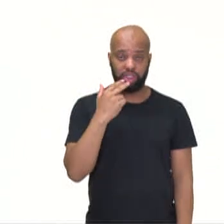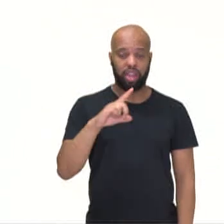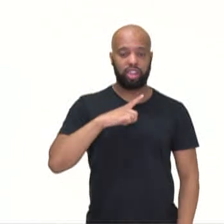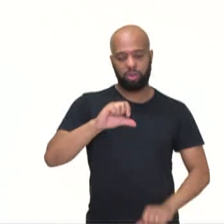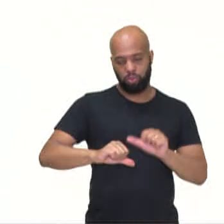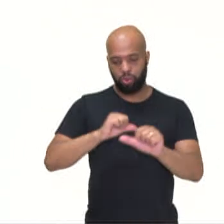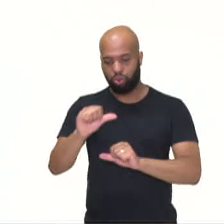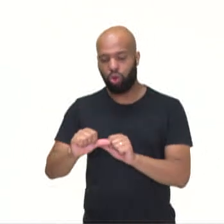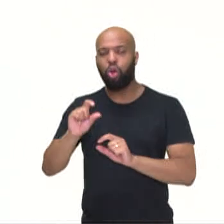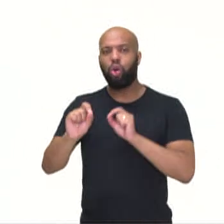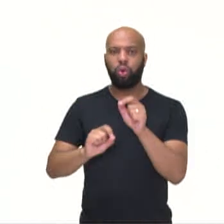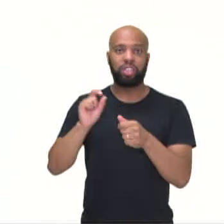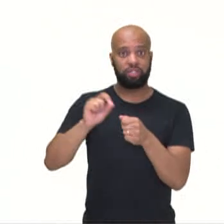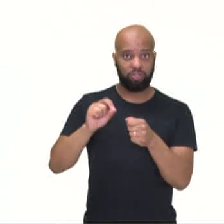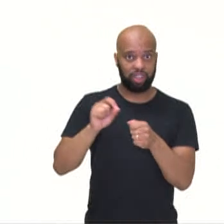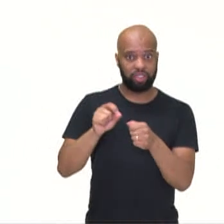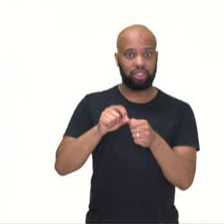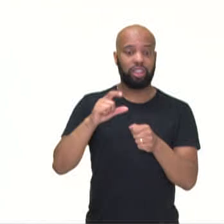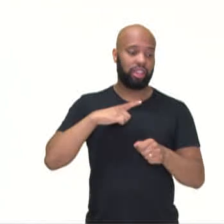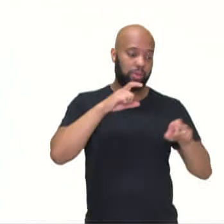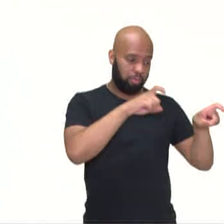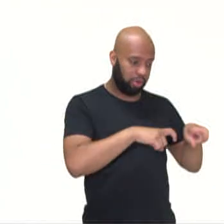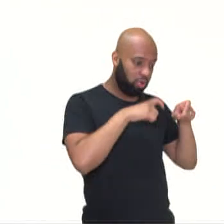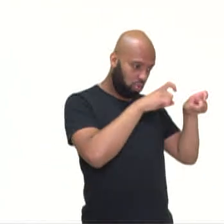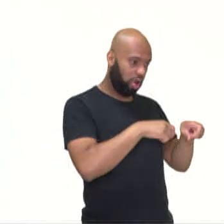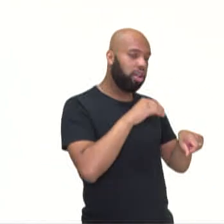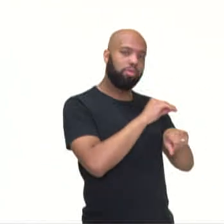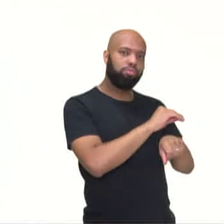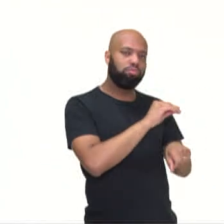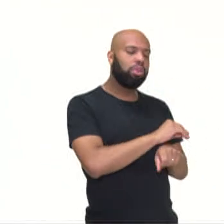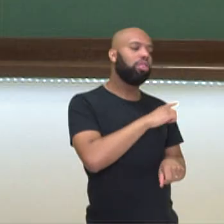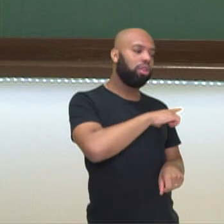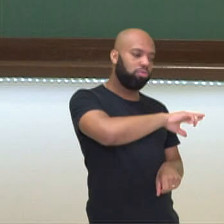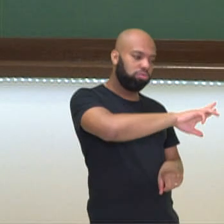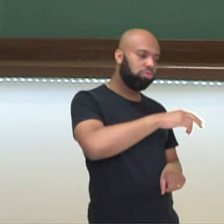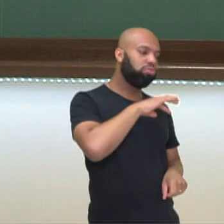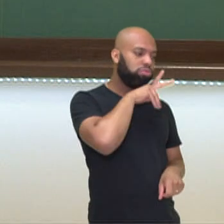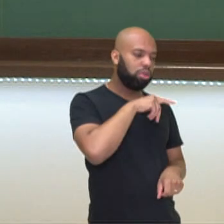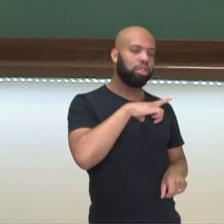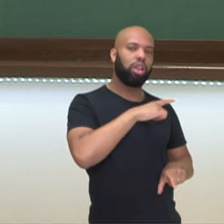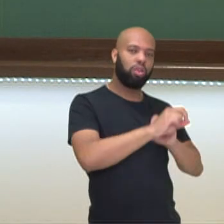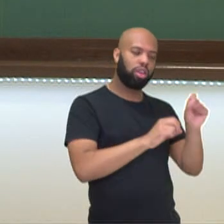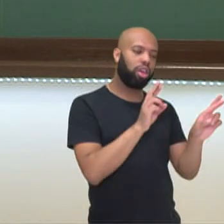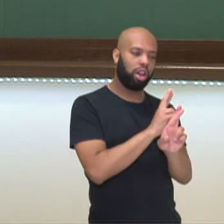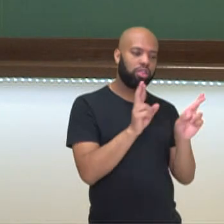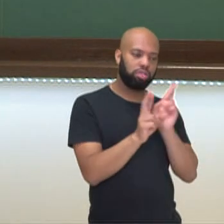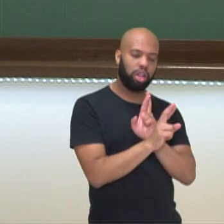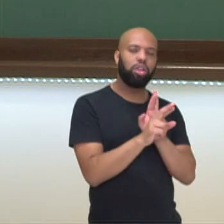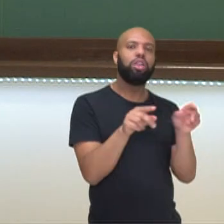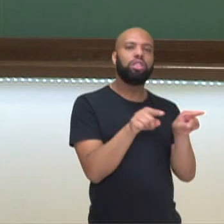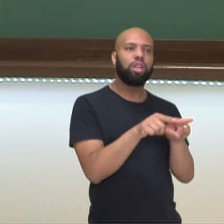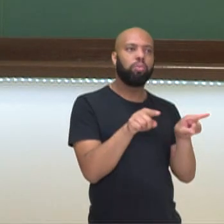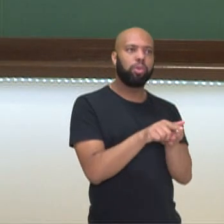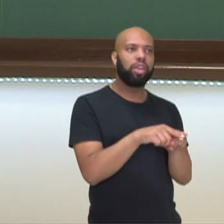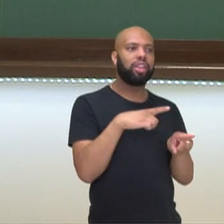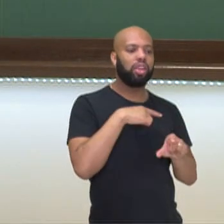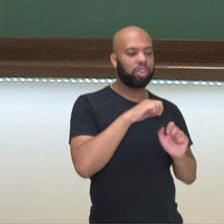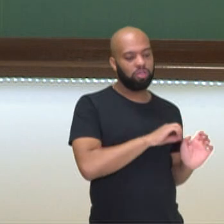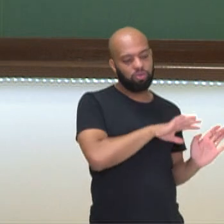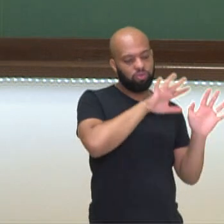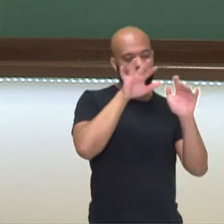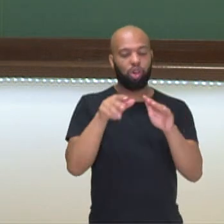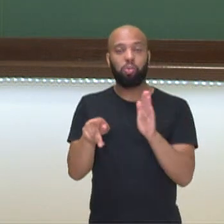base produtiva. Uma base agropecuária que foi indo principalmente para essa base relacionada à questão do